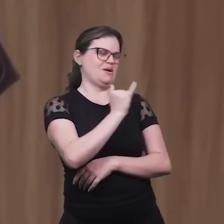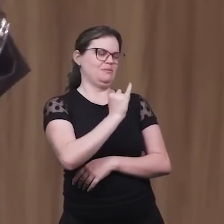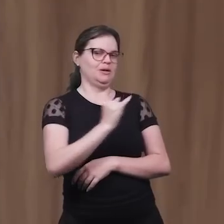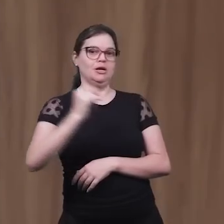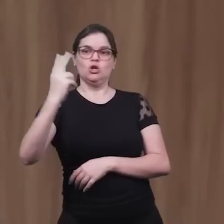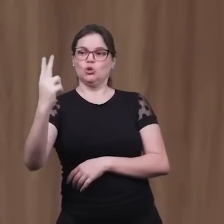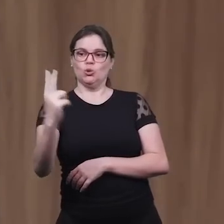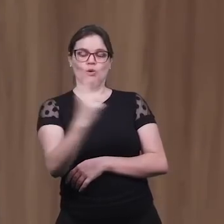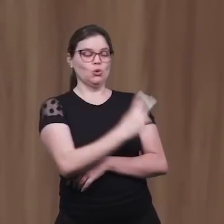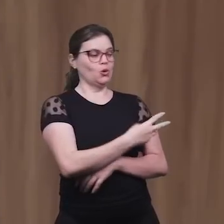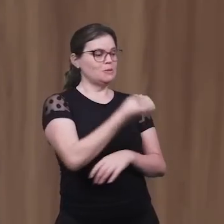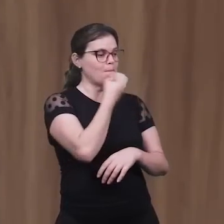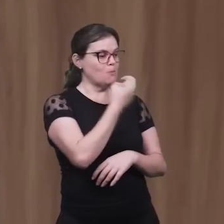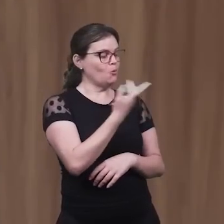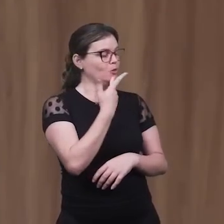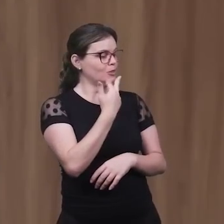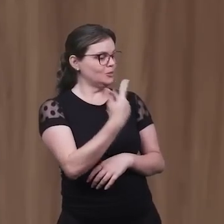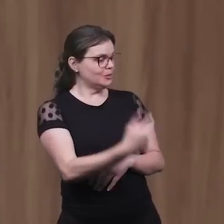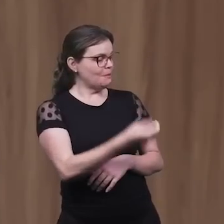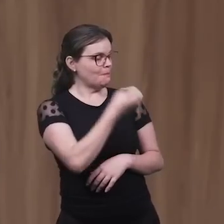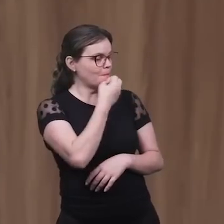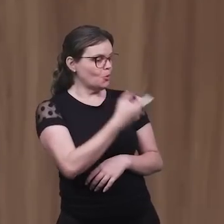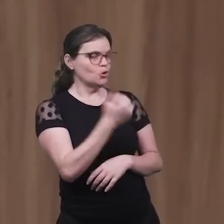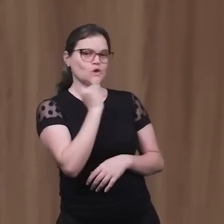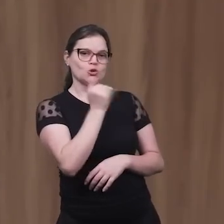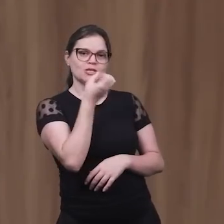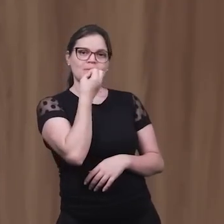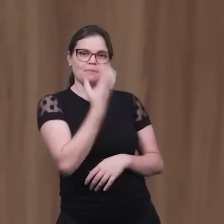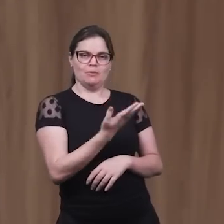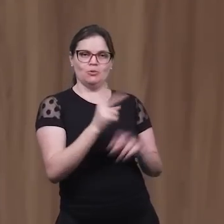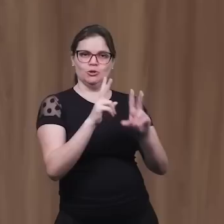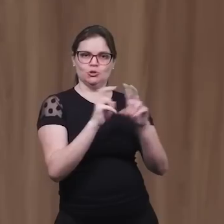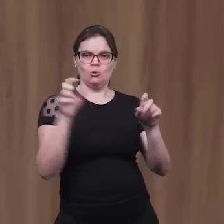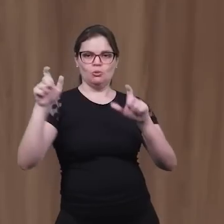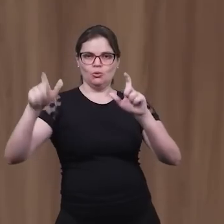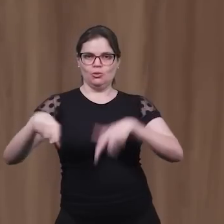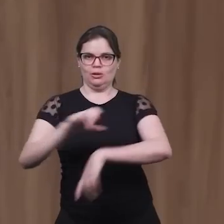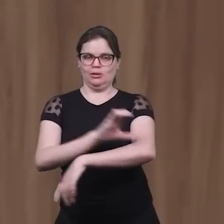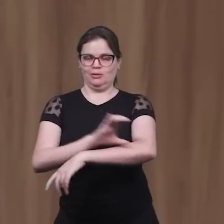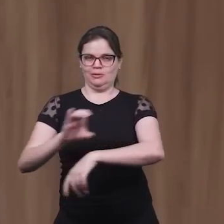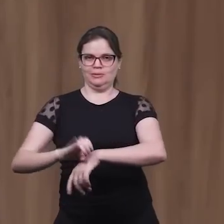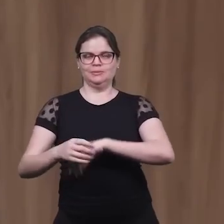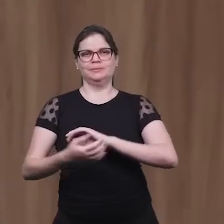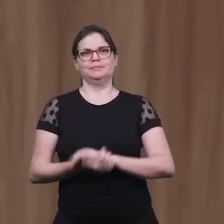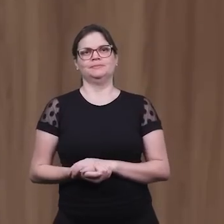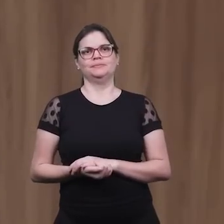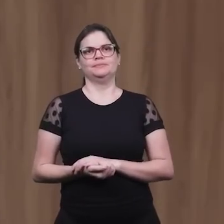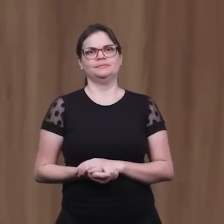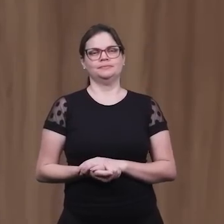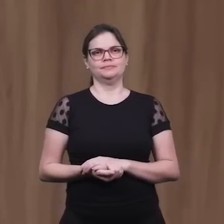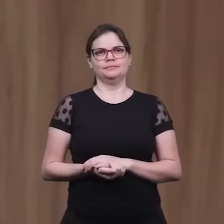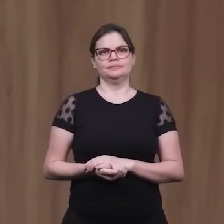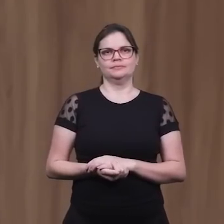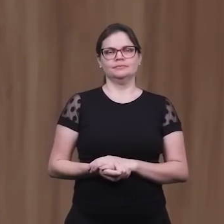notícias boas sobre a terra. E então, o Senhor,